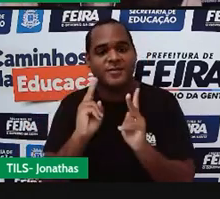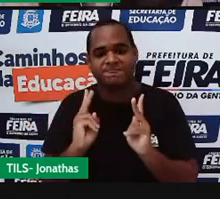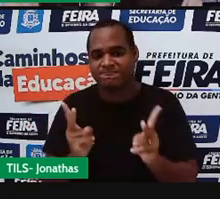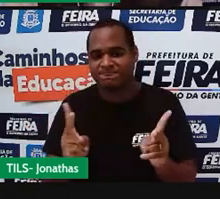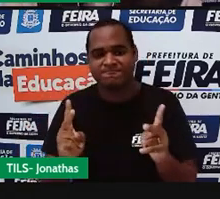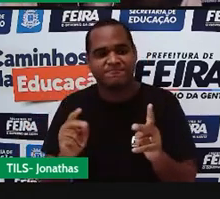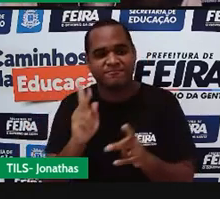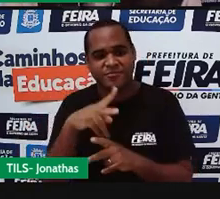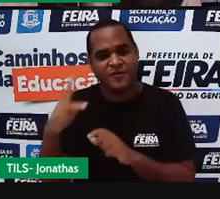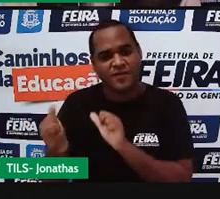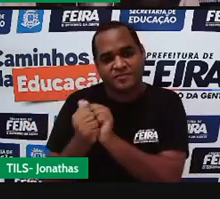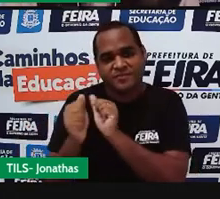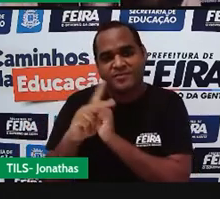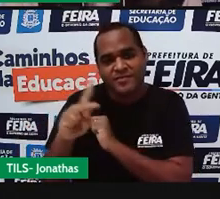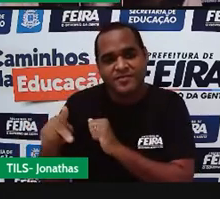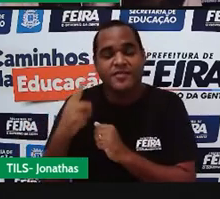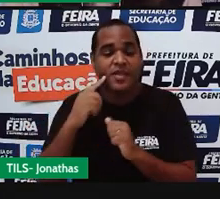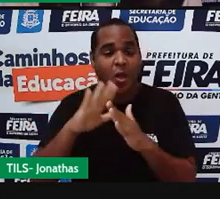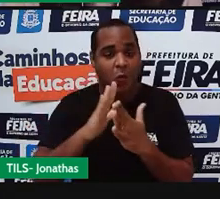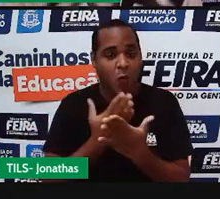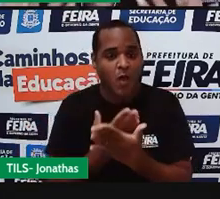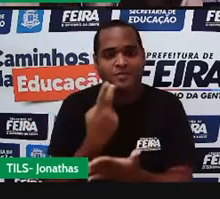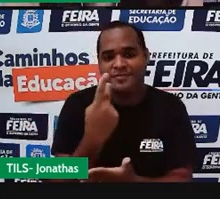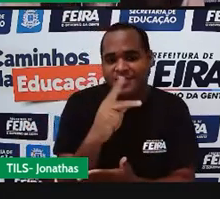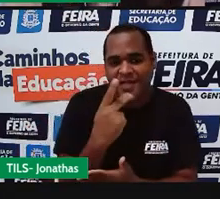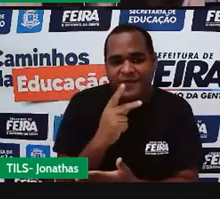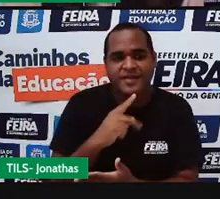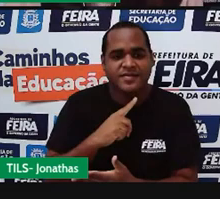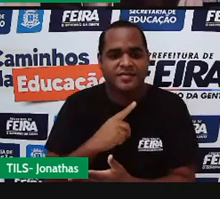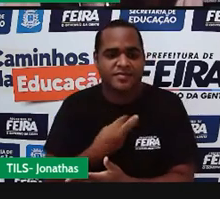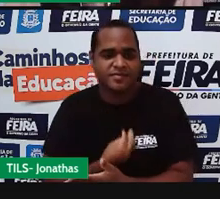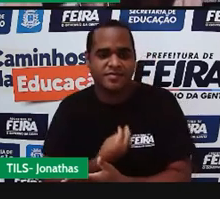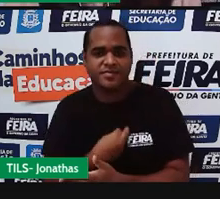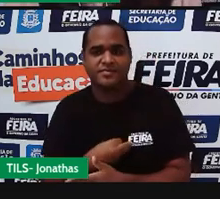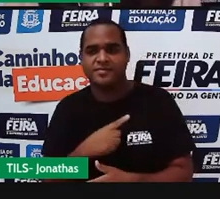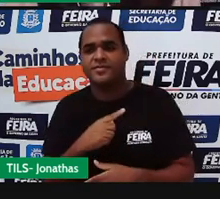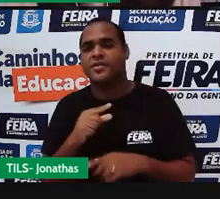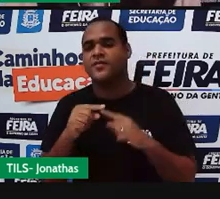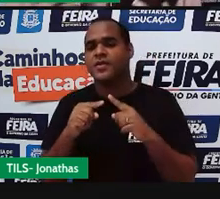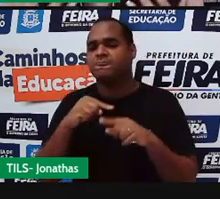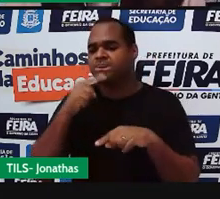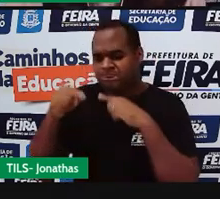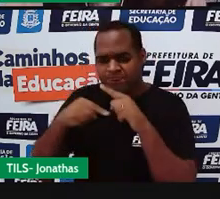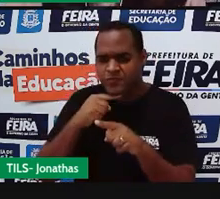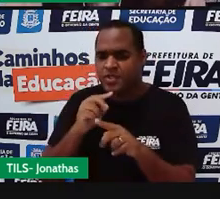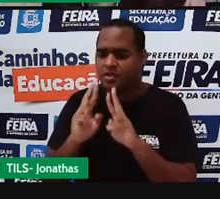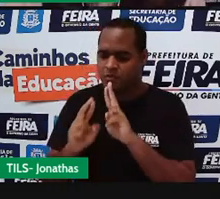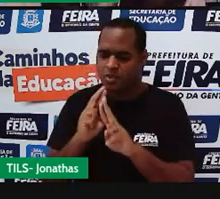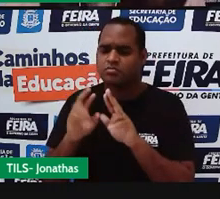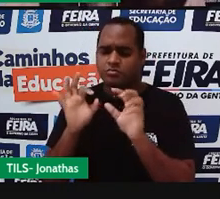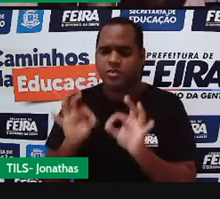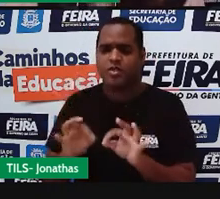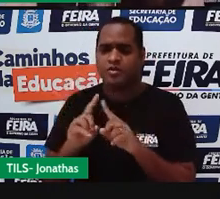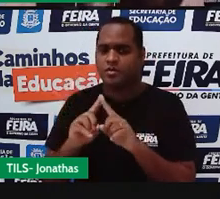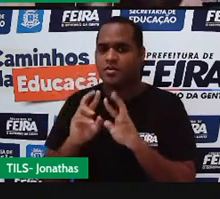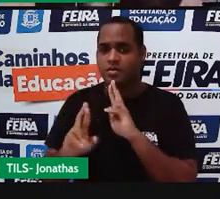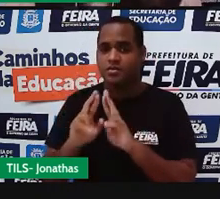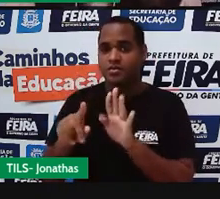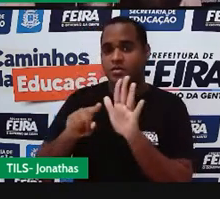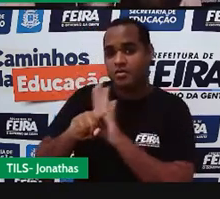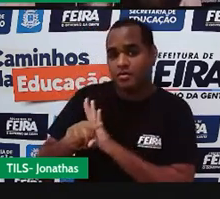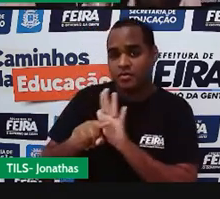vocês continua com os professores de vocês da escola de vocês aproveitem esse momento para tirar as dúvidas Façam as atividades